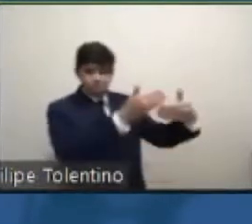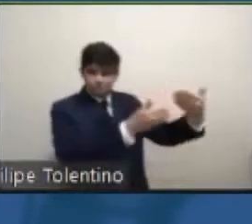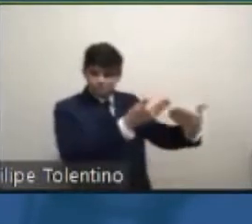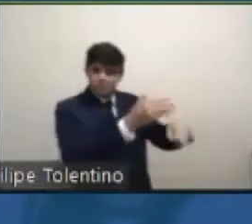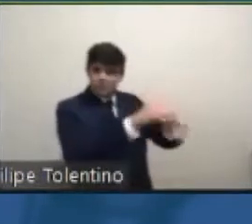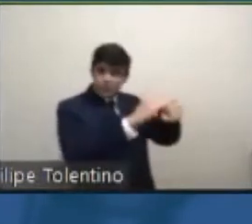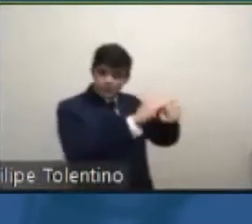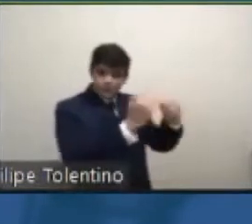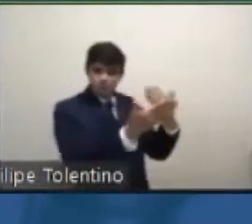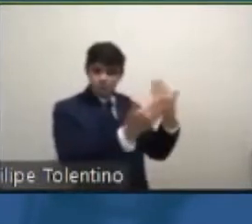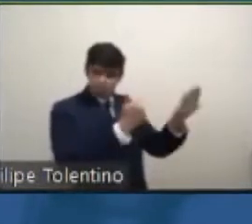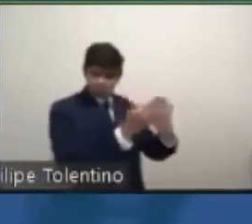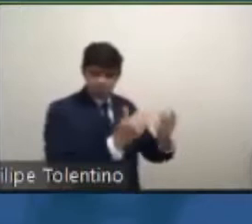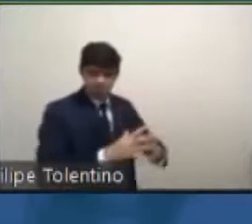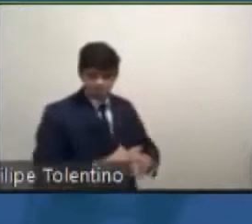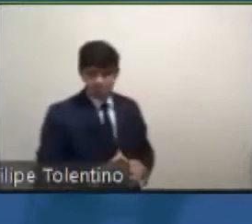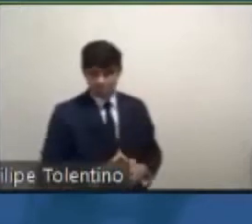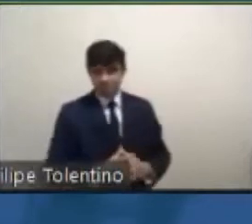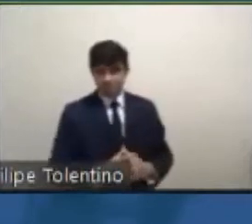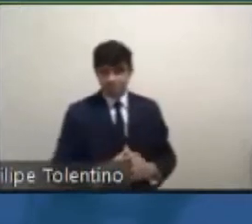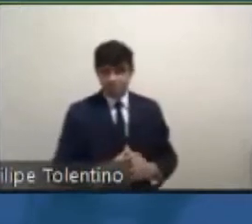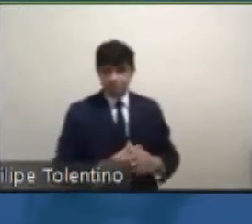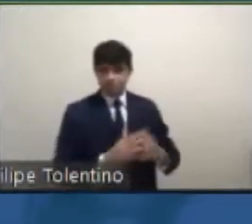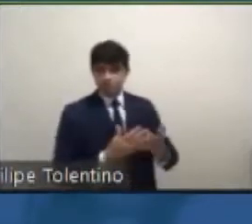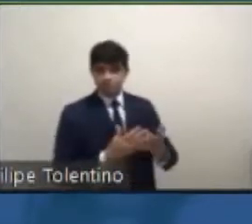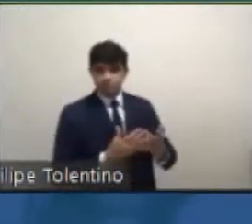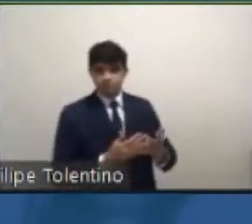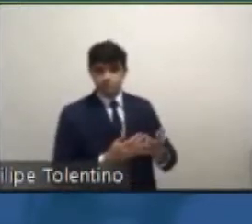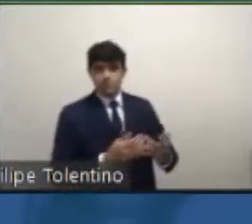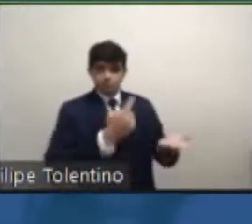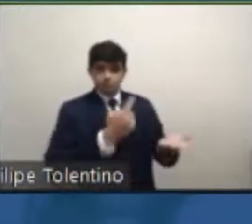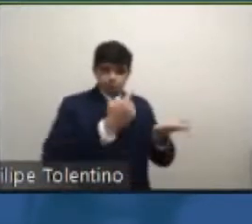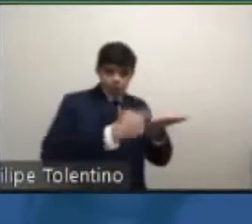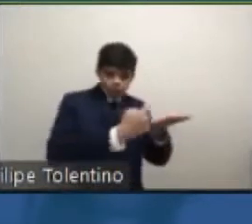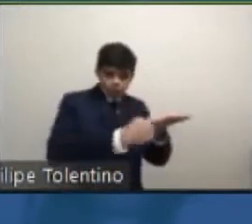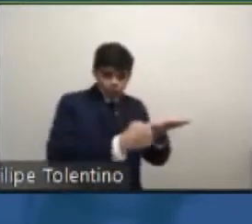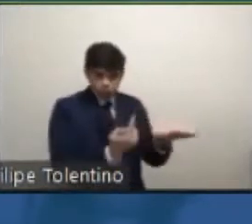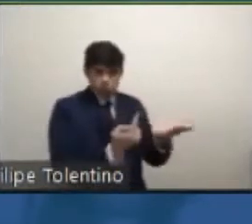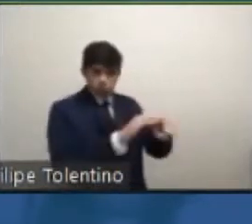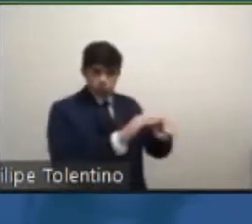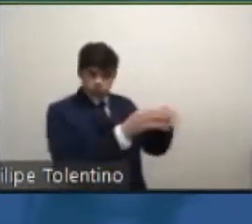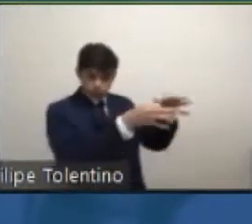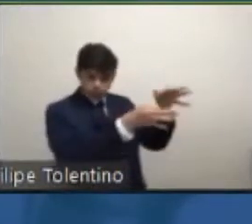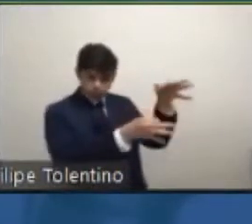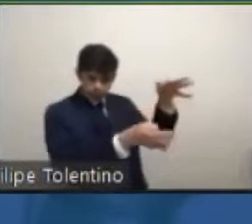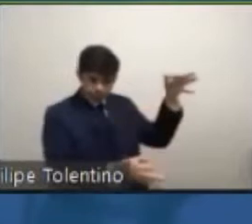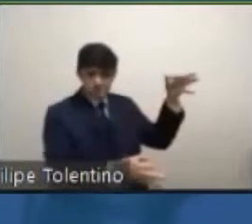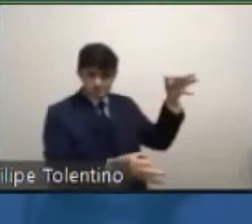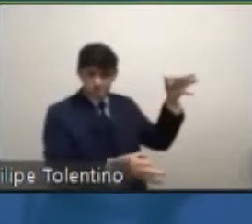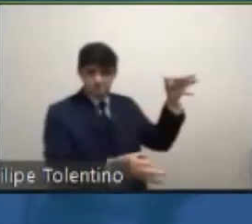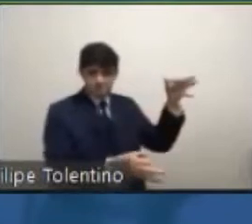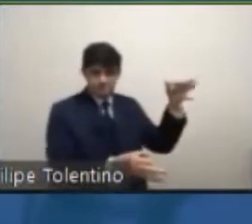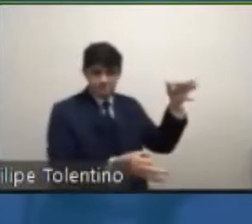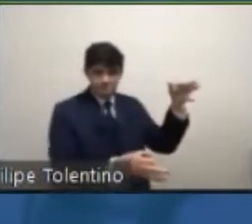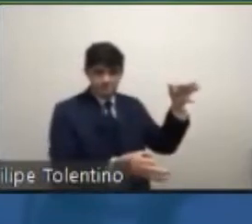fazendo um consenso com o paciente, estabelecendo um acordo com ele, através do consentimento livre e esclarecido, ele pode, então,